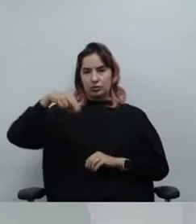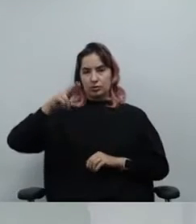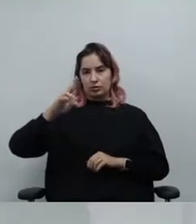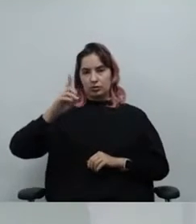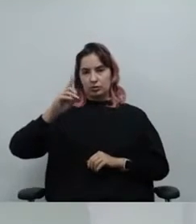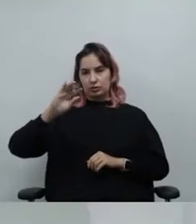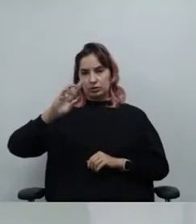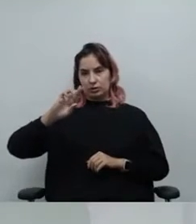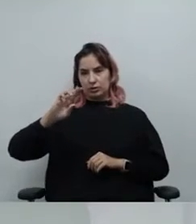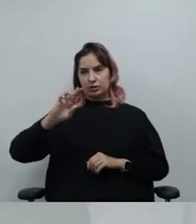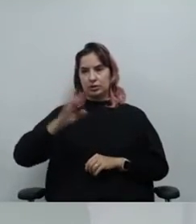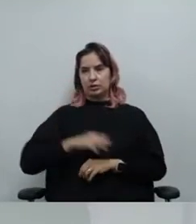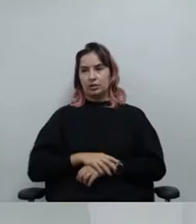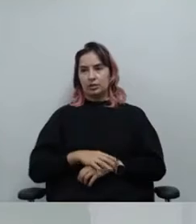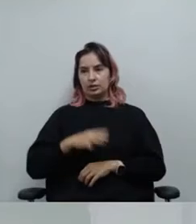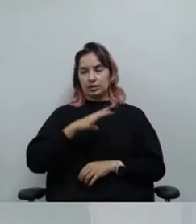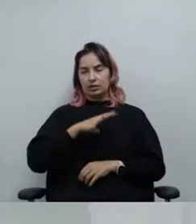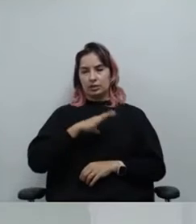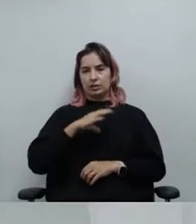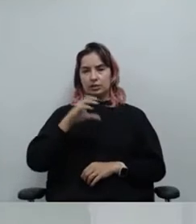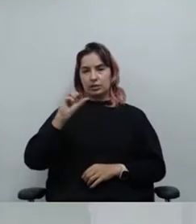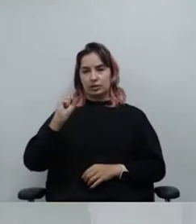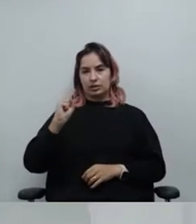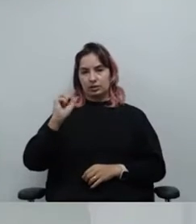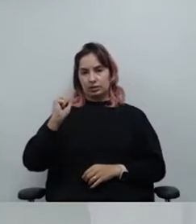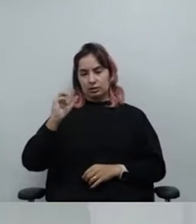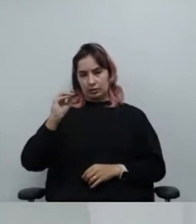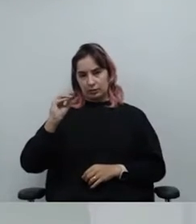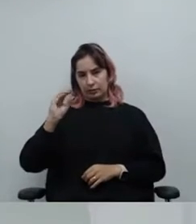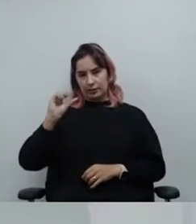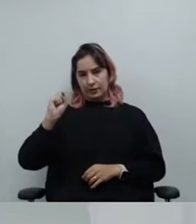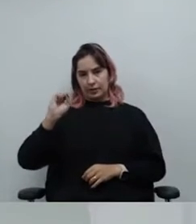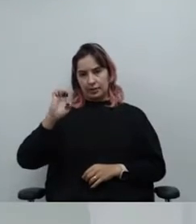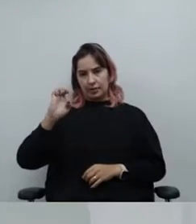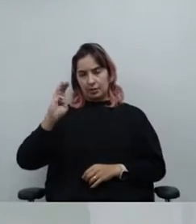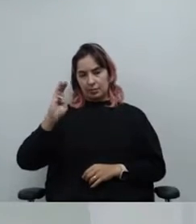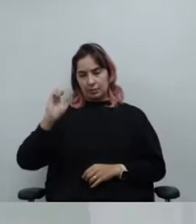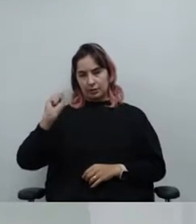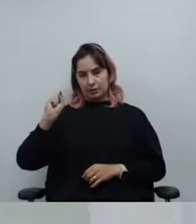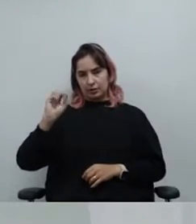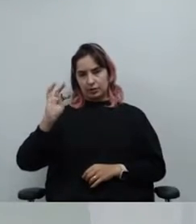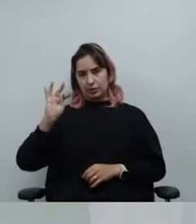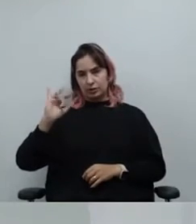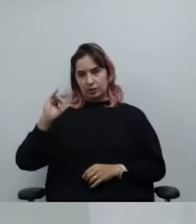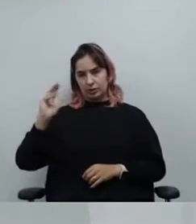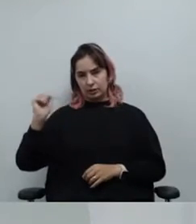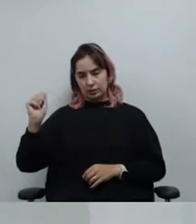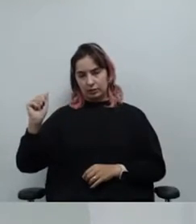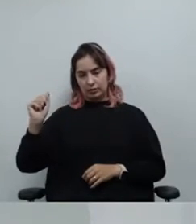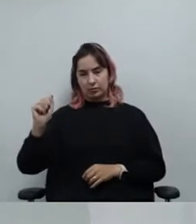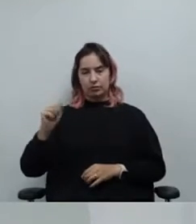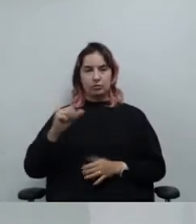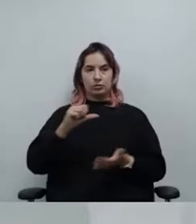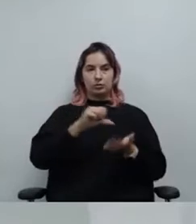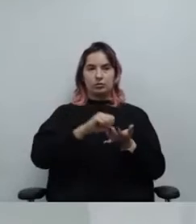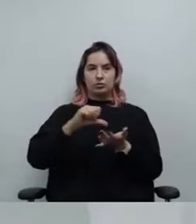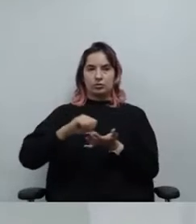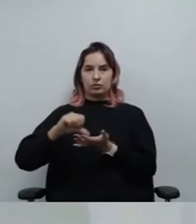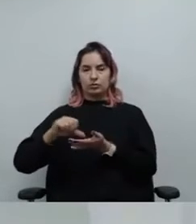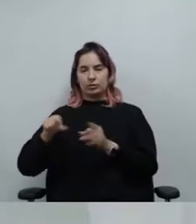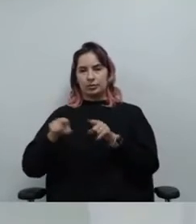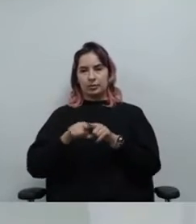São Sebastião, né? Então, os núcleos, ele tem a questão da população de